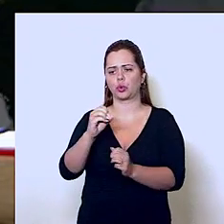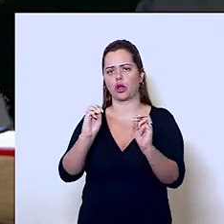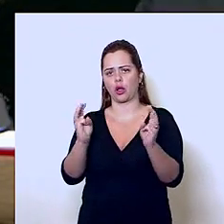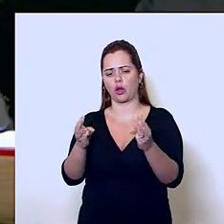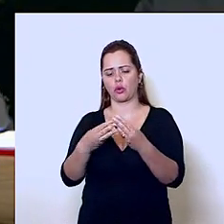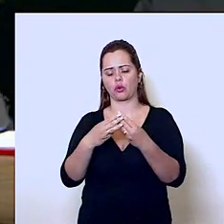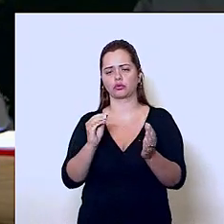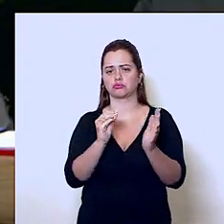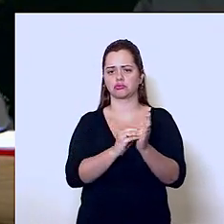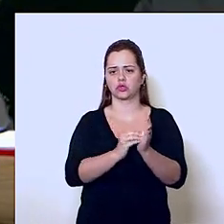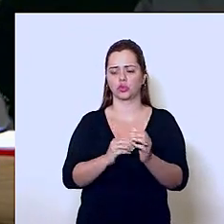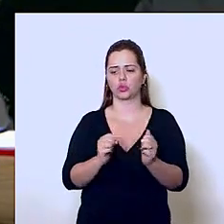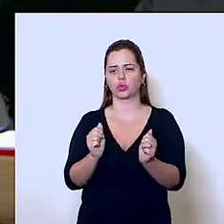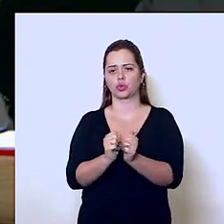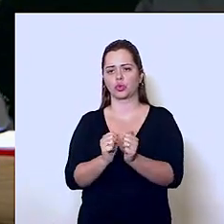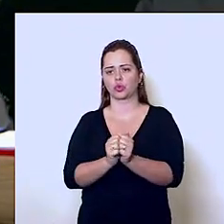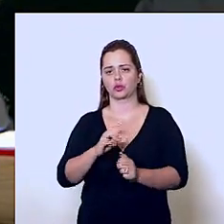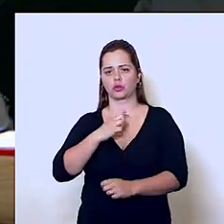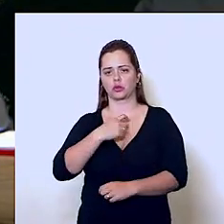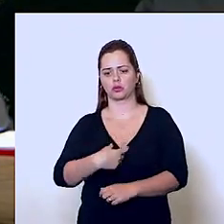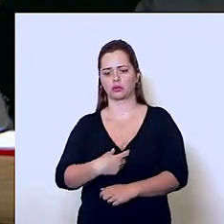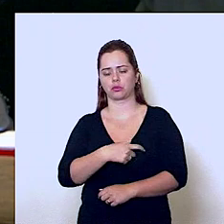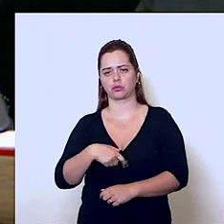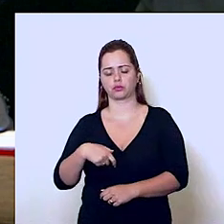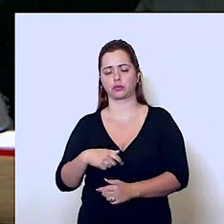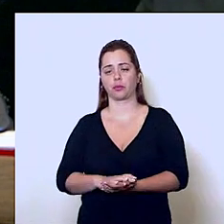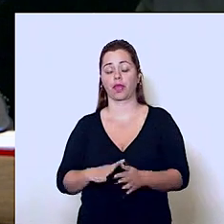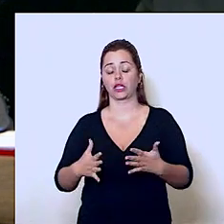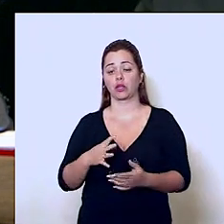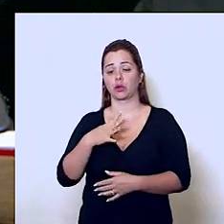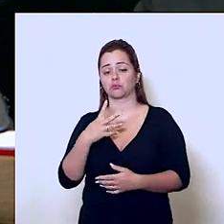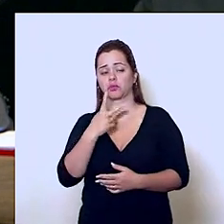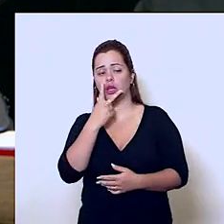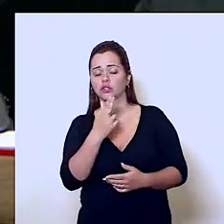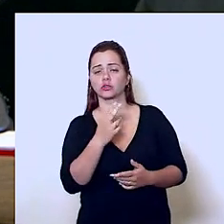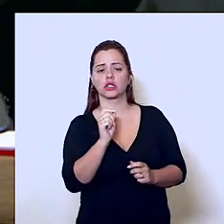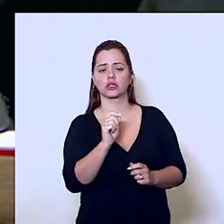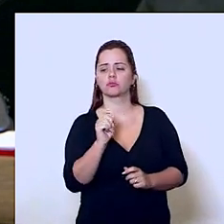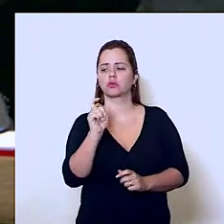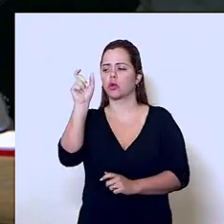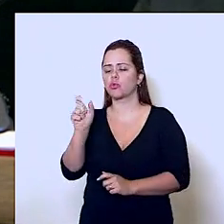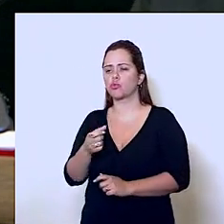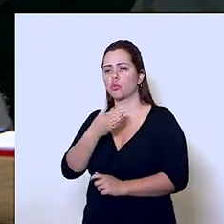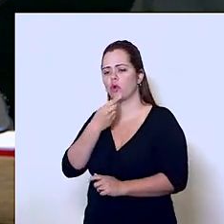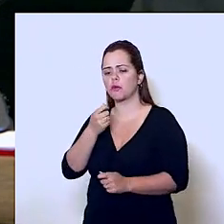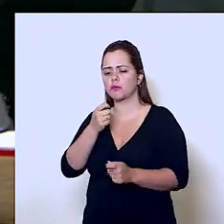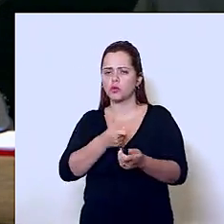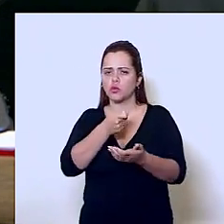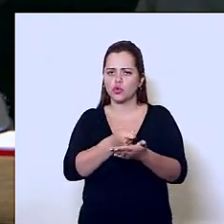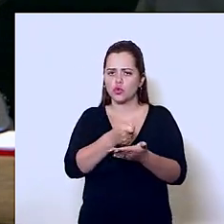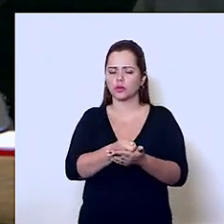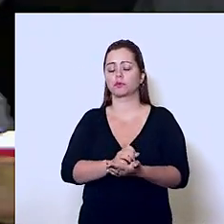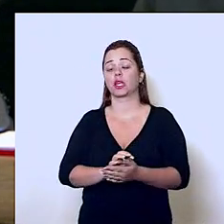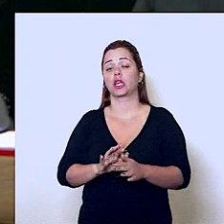E o Alarico, né, eu acho que o secretário-geral conhece, era um homem persistente, etc. E aí